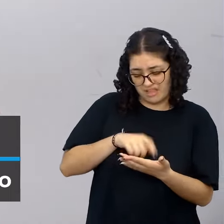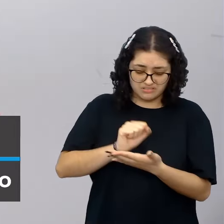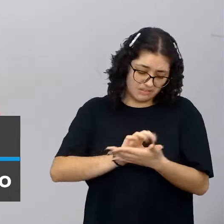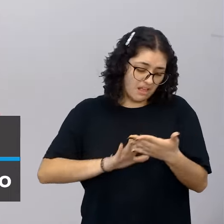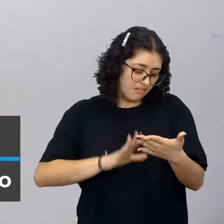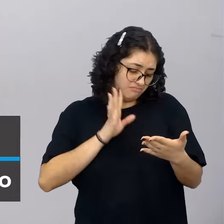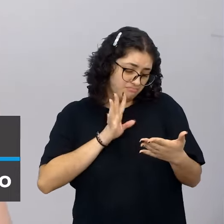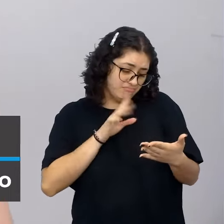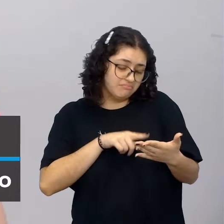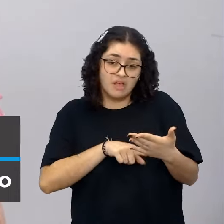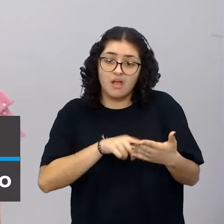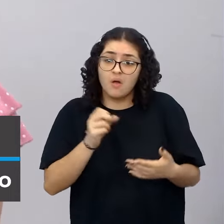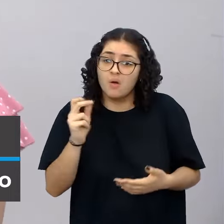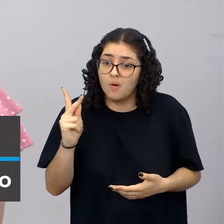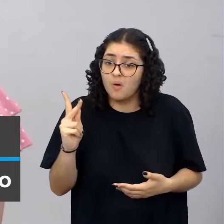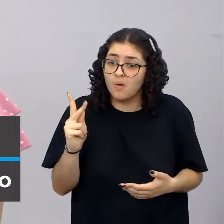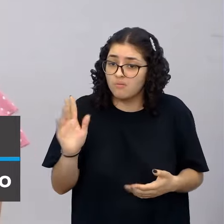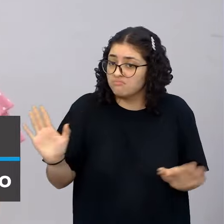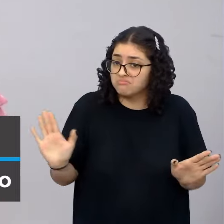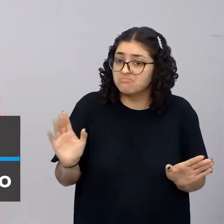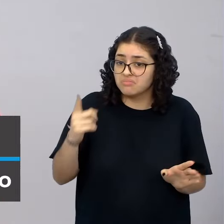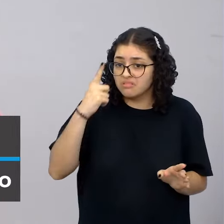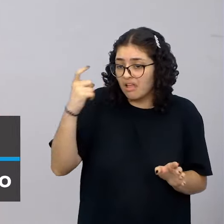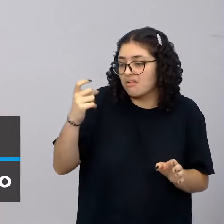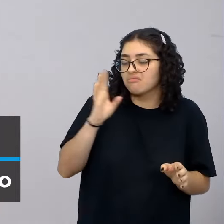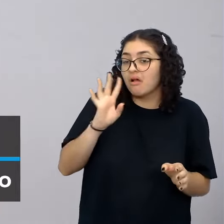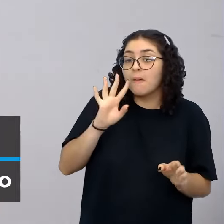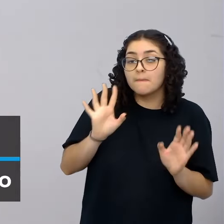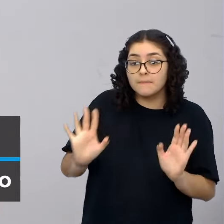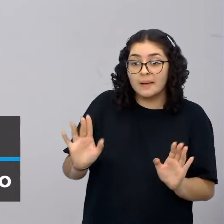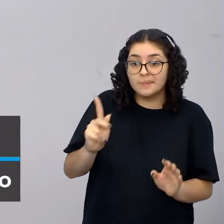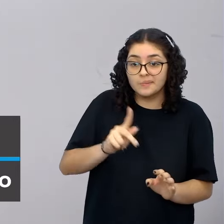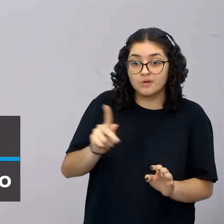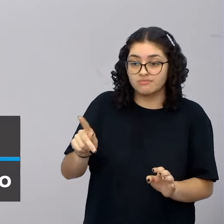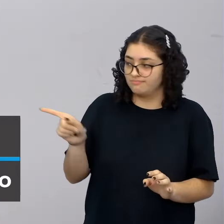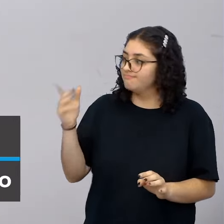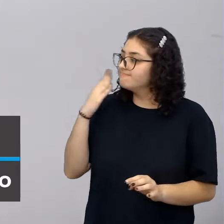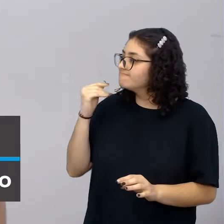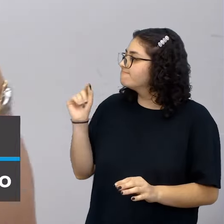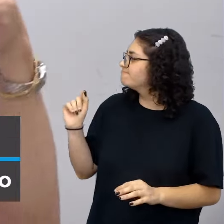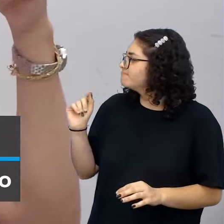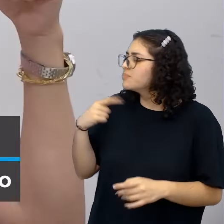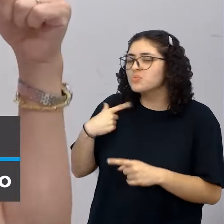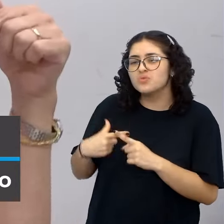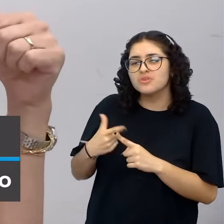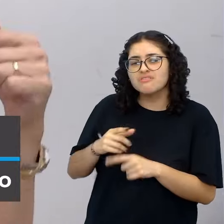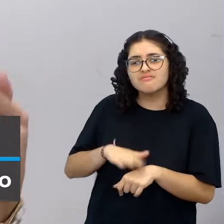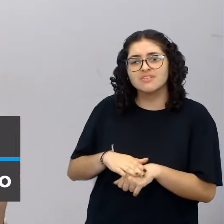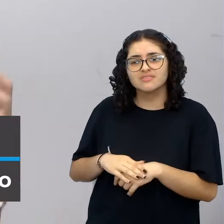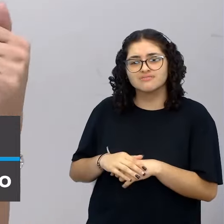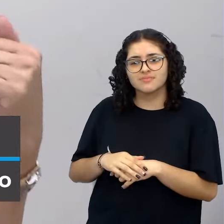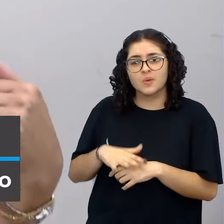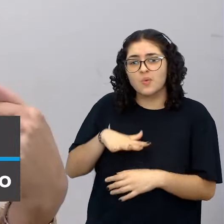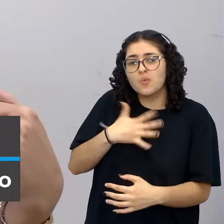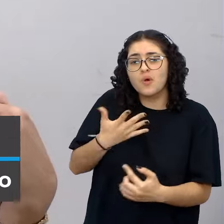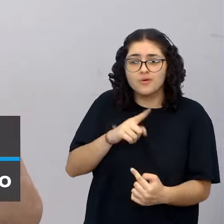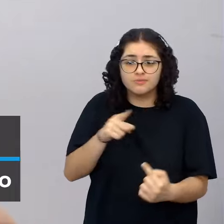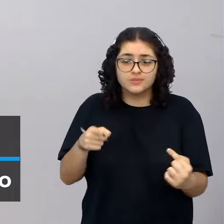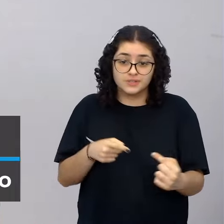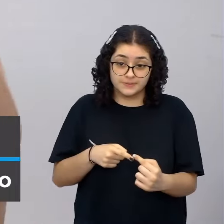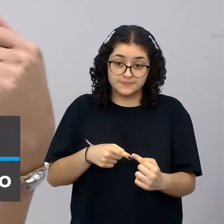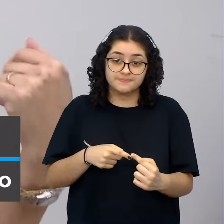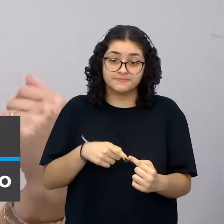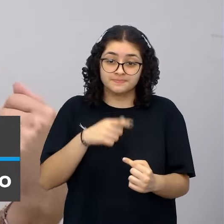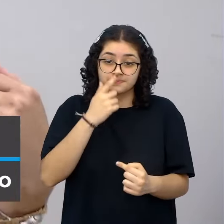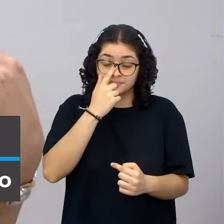legal. Ok, a criança ela pode ter esta ideia de ser legal, mas o professor ele precisa saber assim, por que eu estou fazendo isso? Qual é a minha intencionalidade?